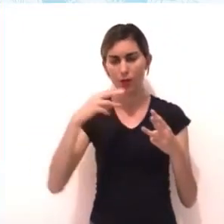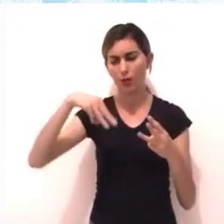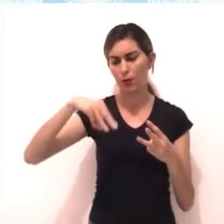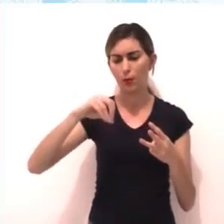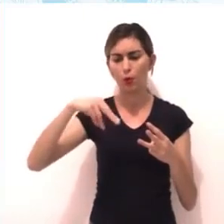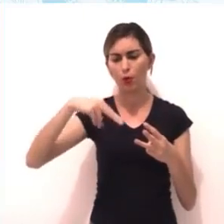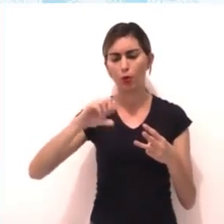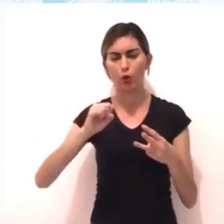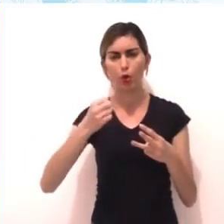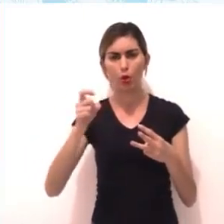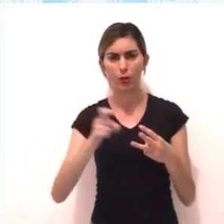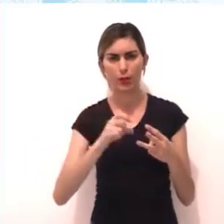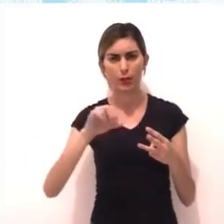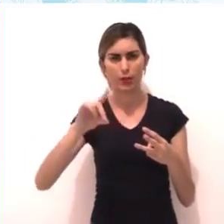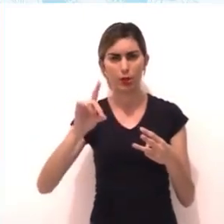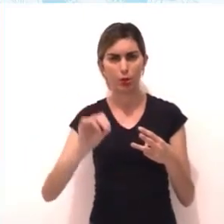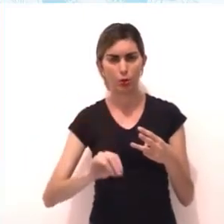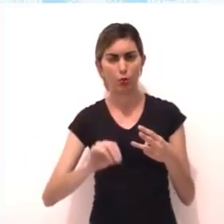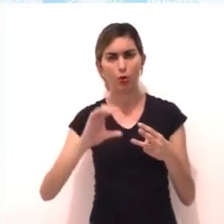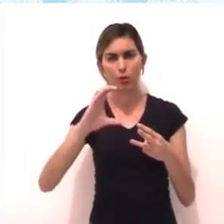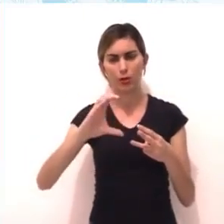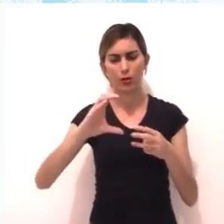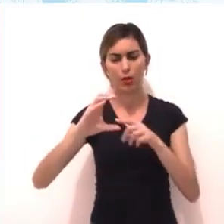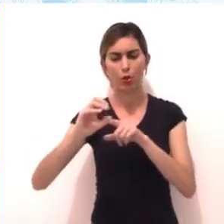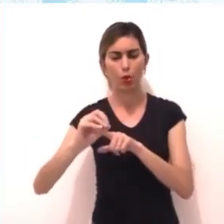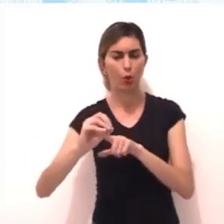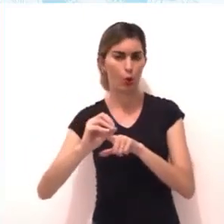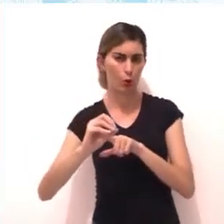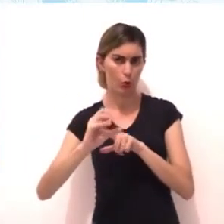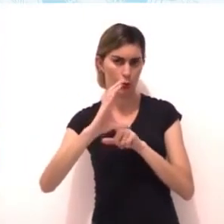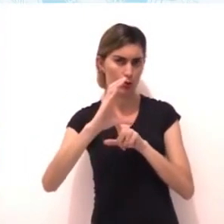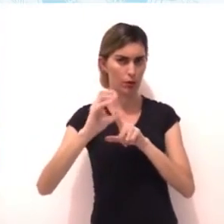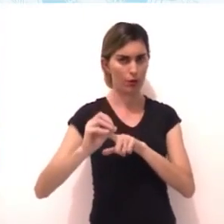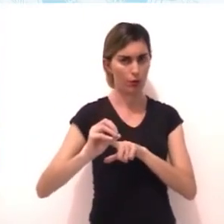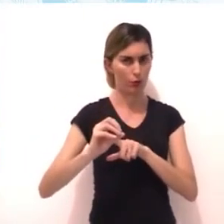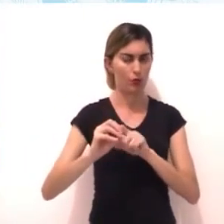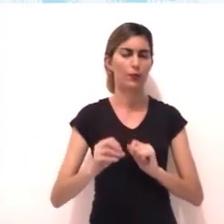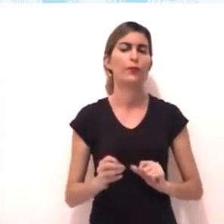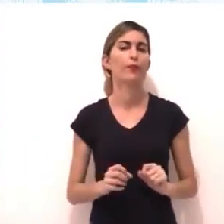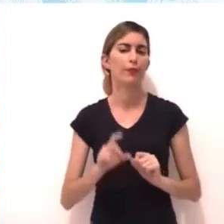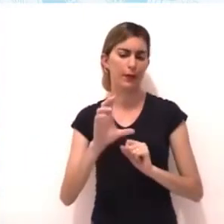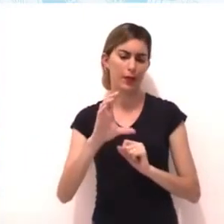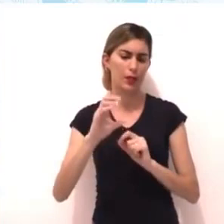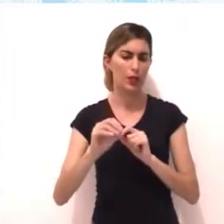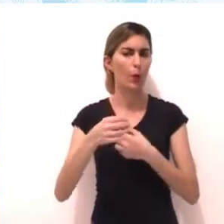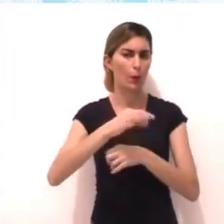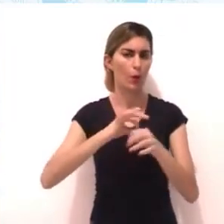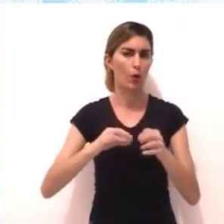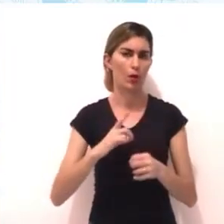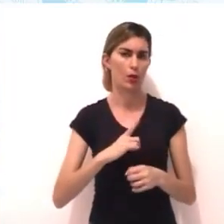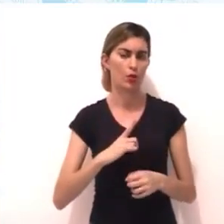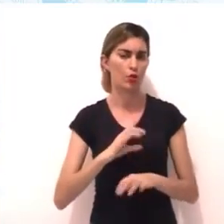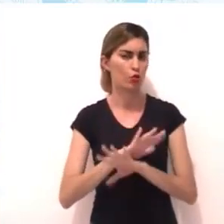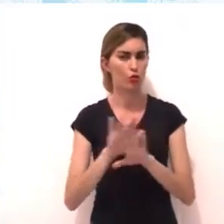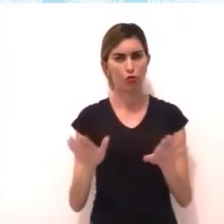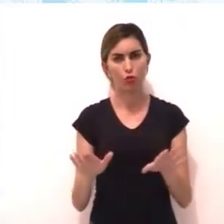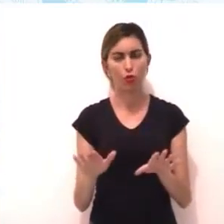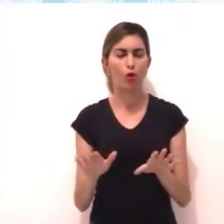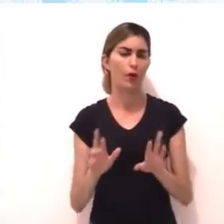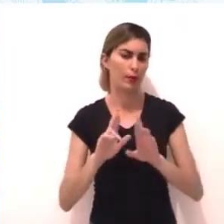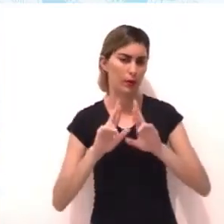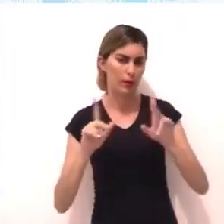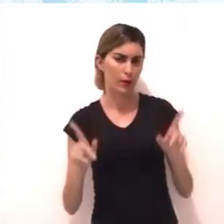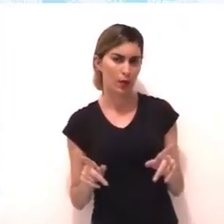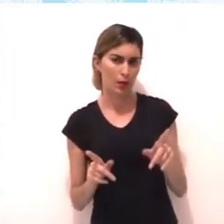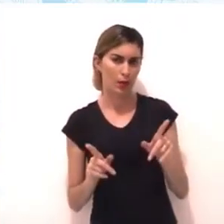monóxido de carbono, que é o CO. Nessa molécula só tem para vocês